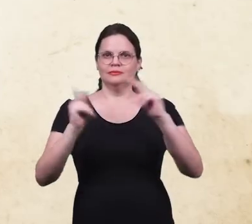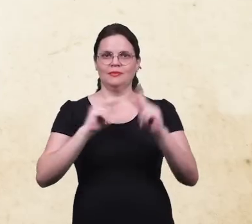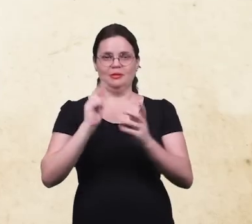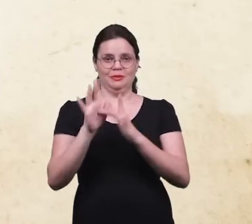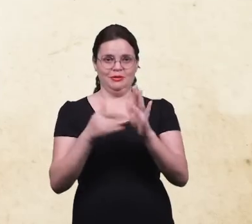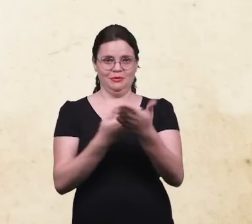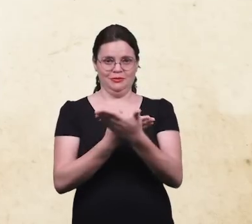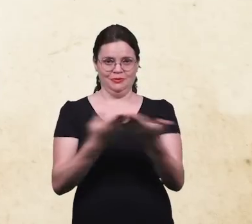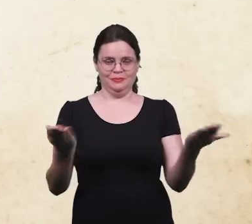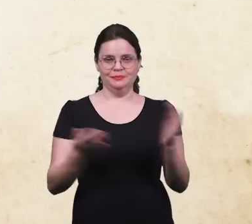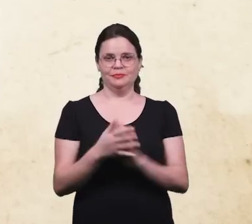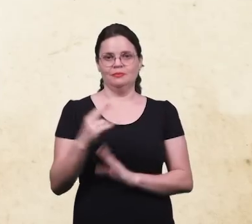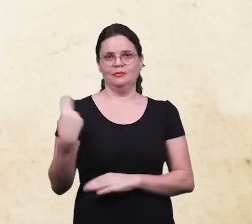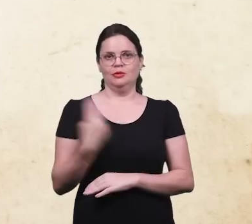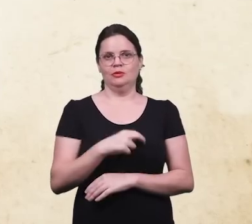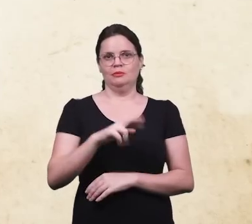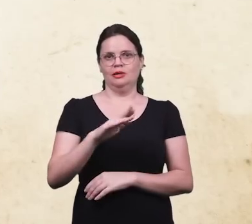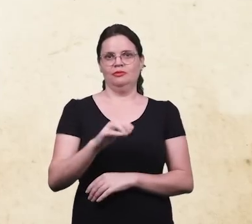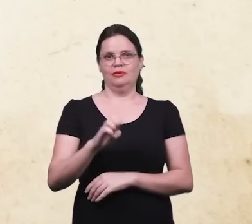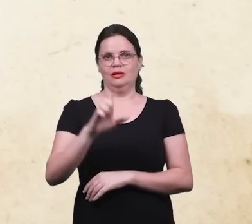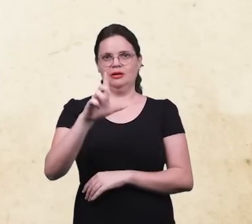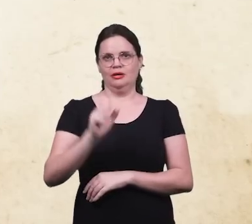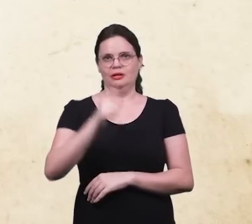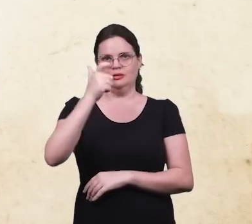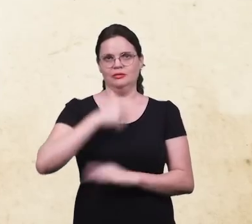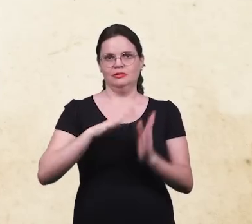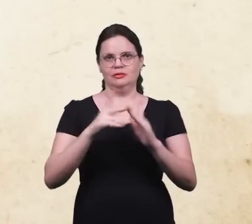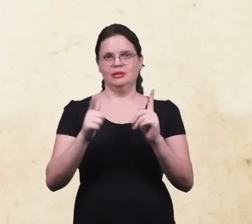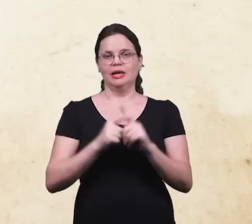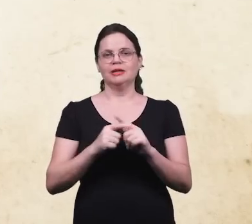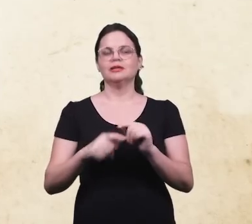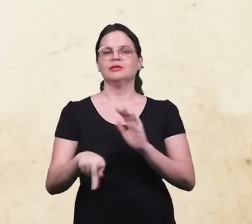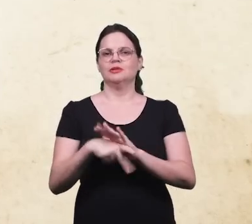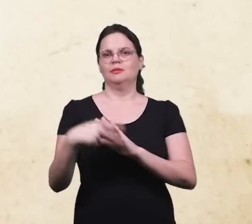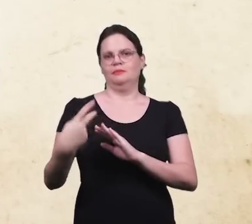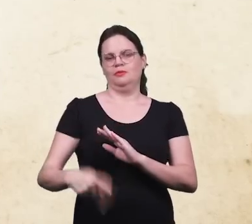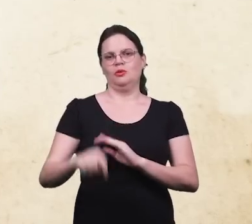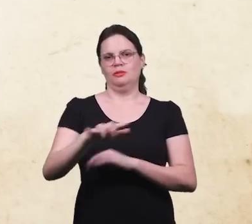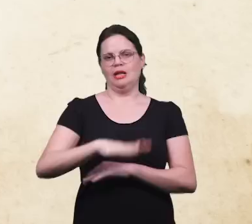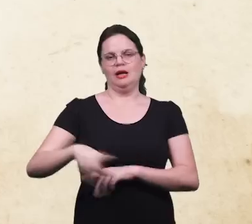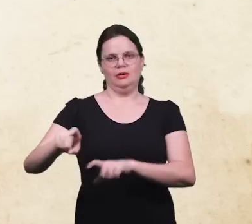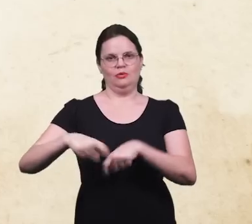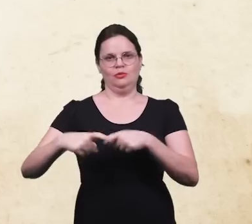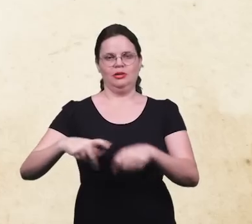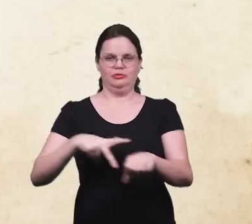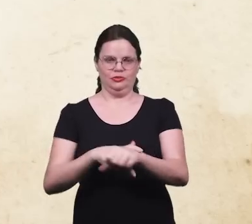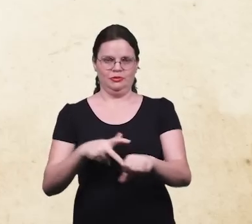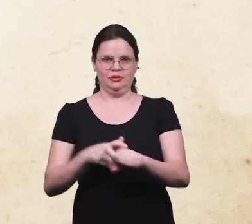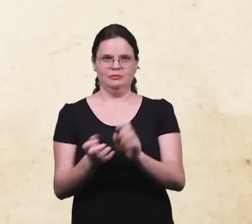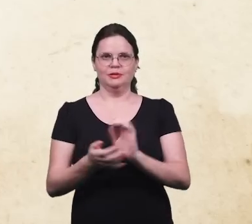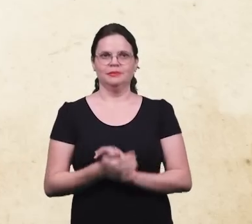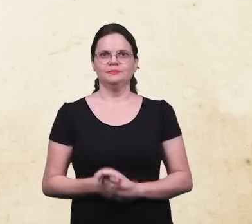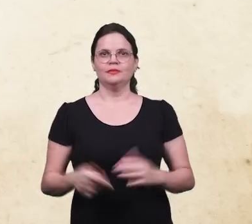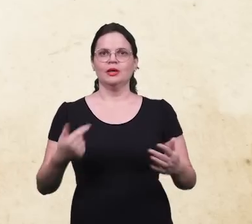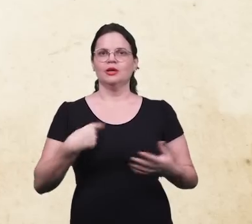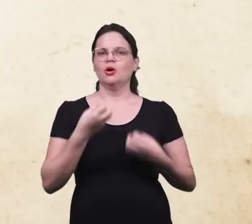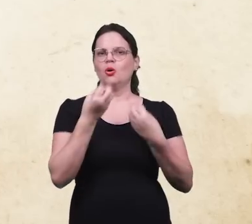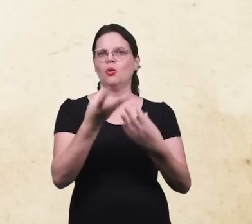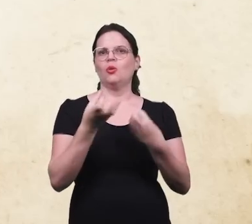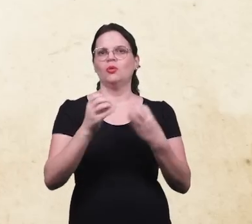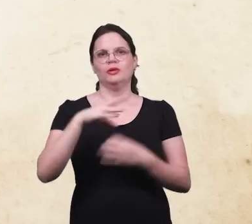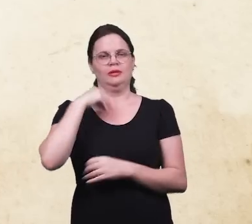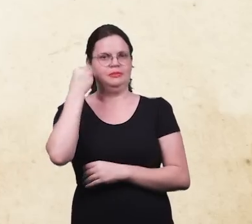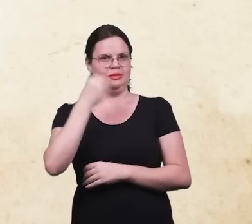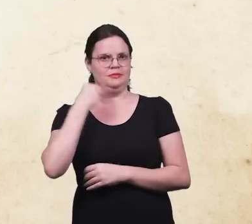A paz do Senhor Jesus, irmãos, eu me chamo Rafaela, sou da ICM de Jabuticaba, zona rural em Guarapari, e eu venho relatar para os irmãos